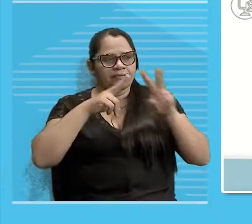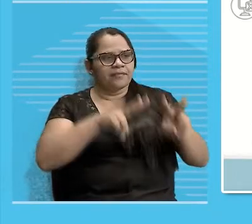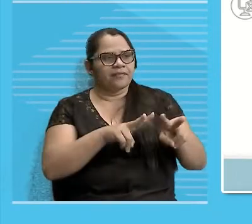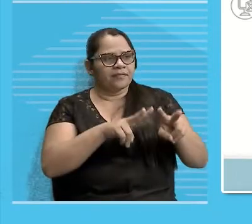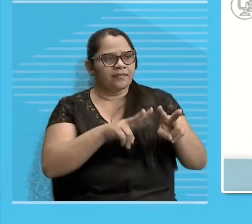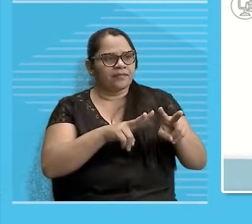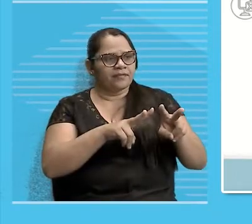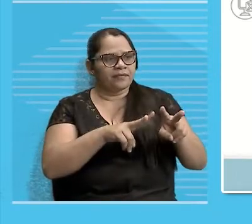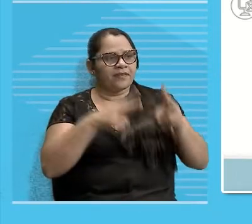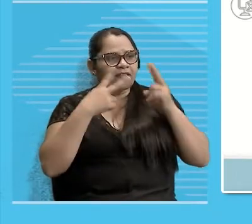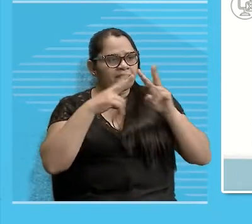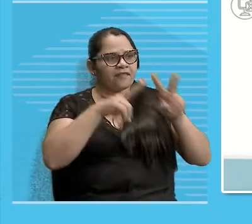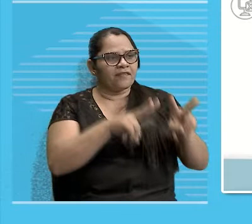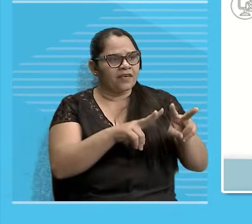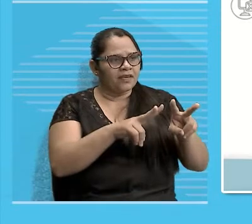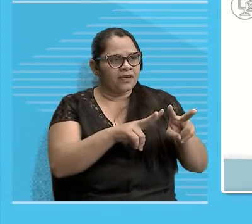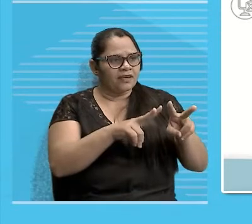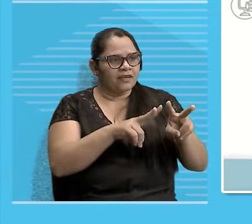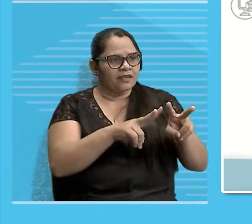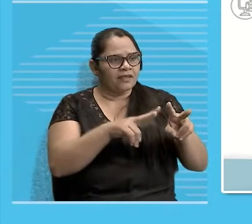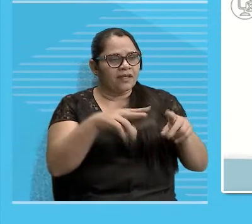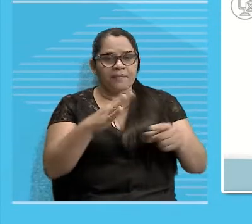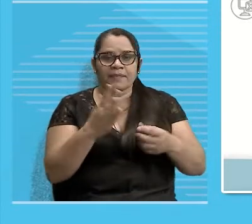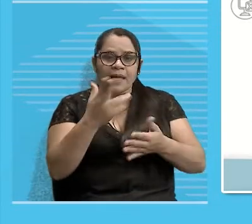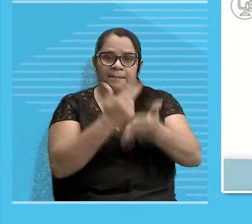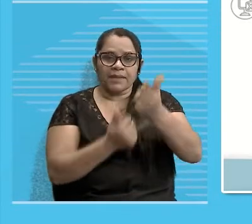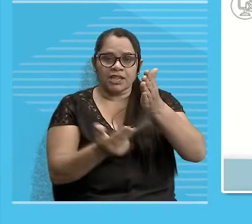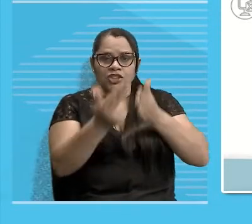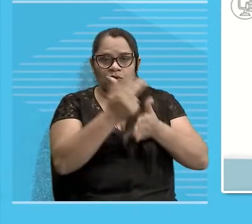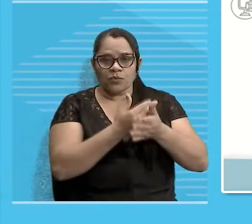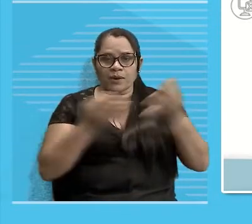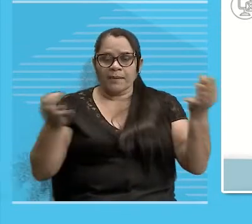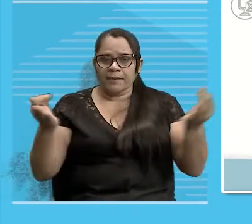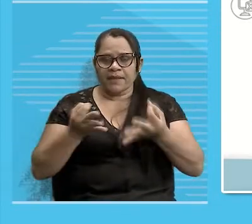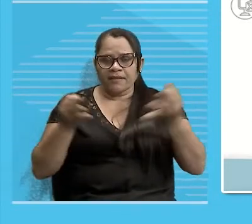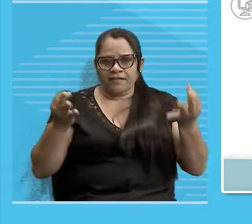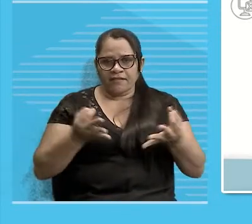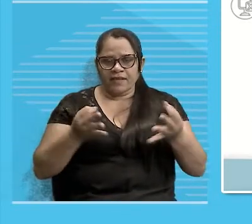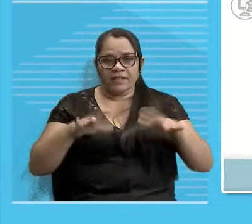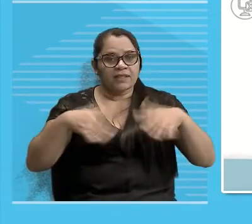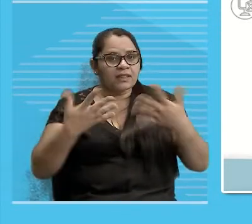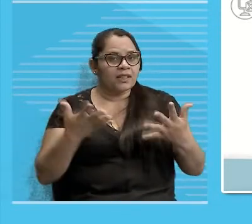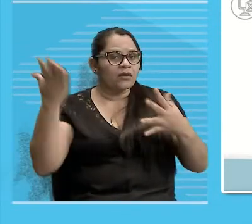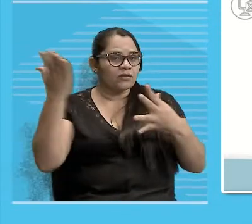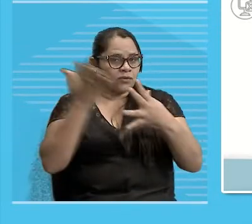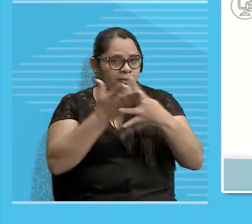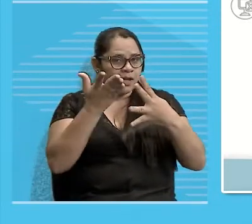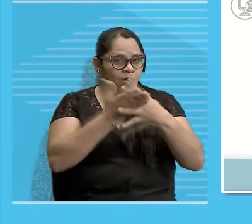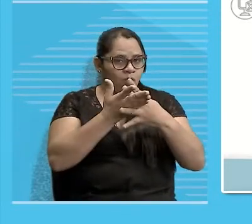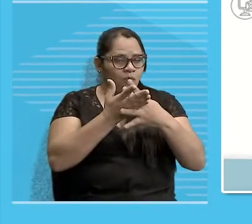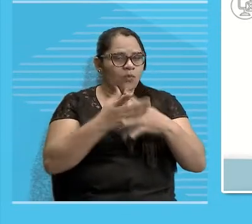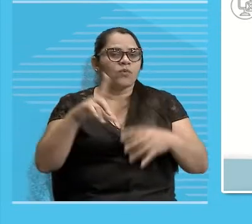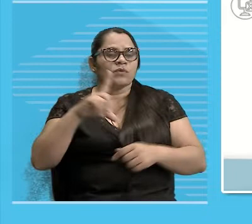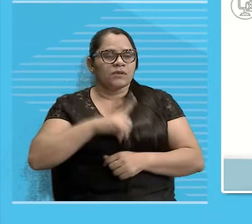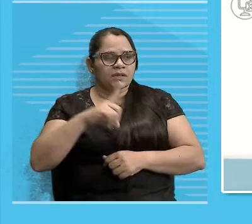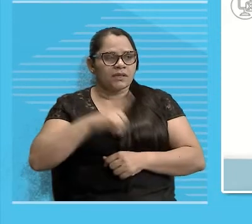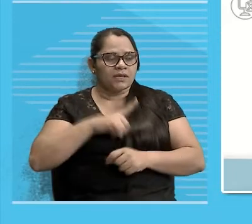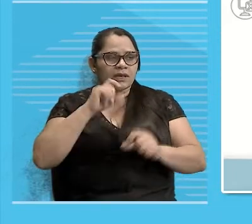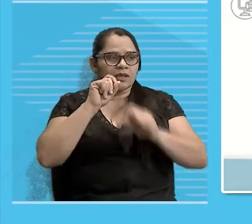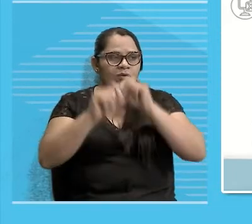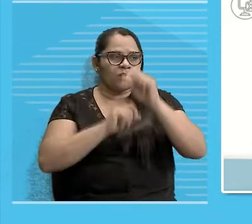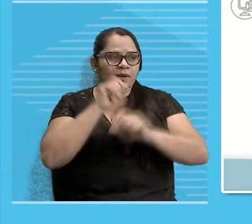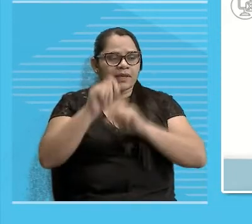Você vê a anatomia precisa. E no barroco nós temos uma diagonalidade e